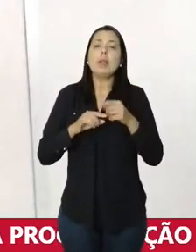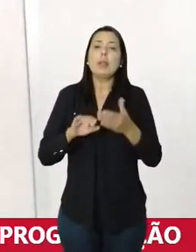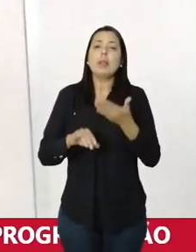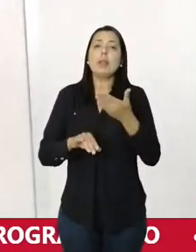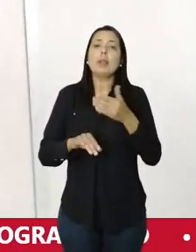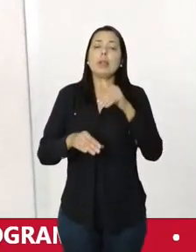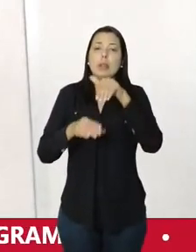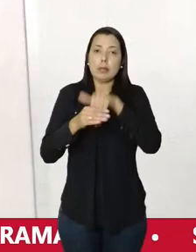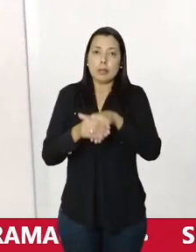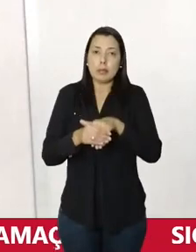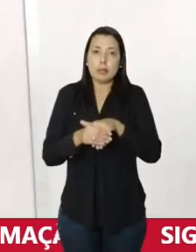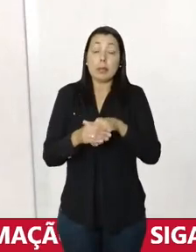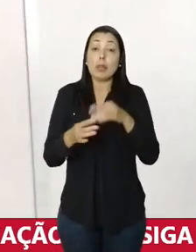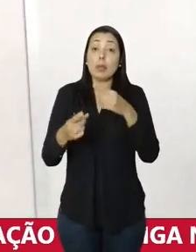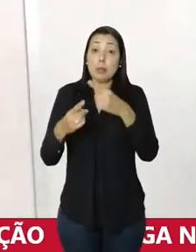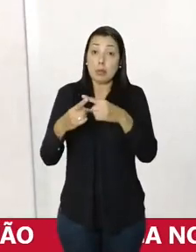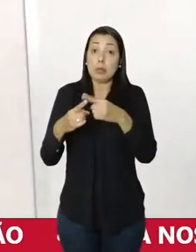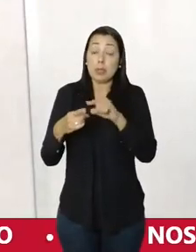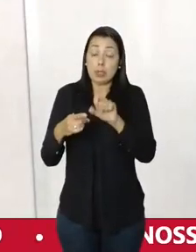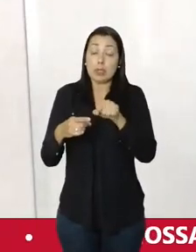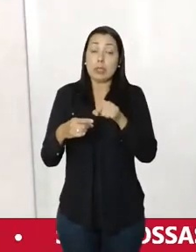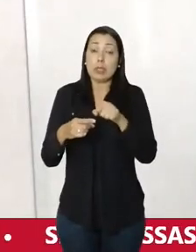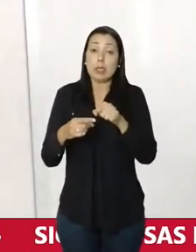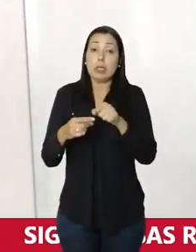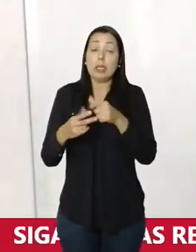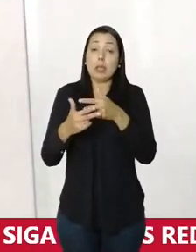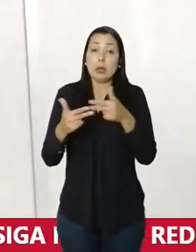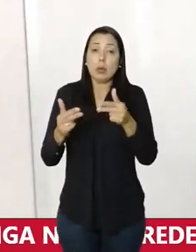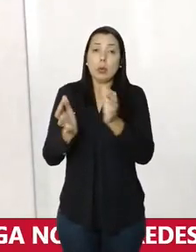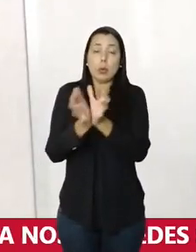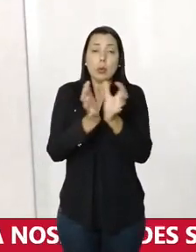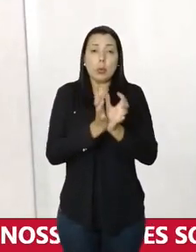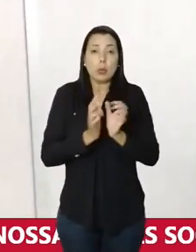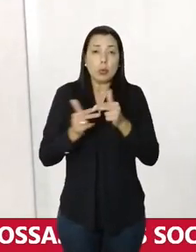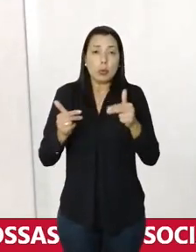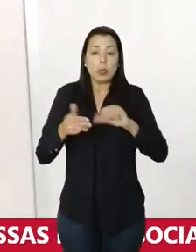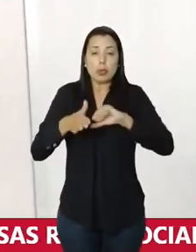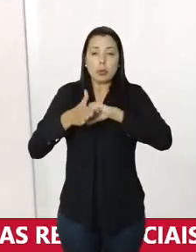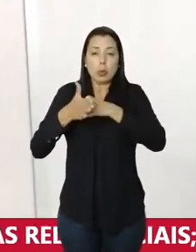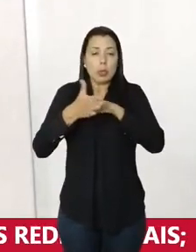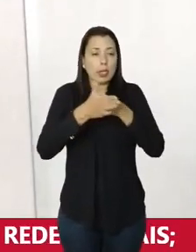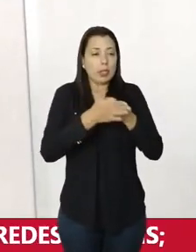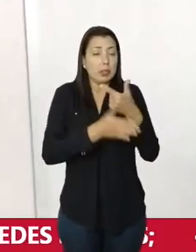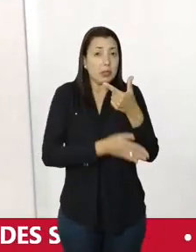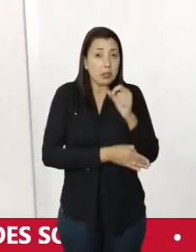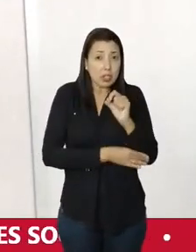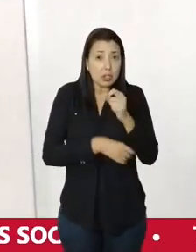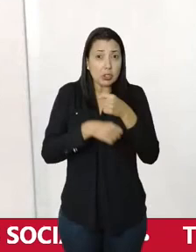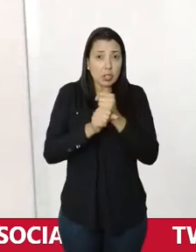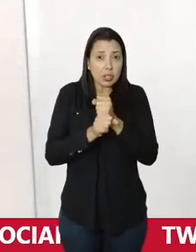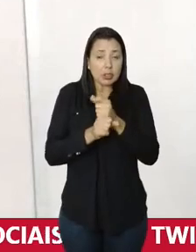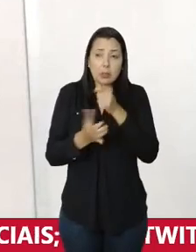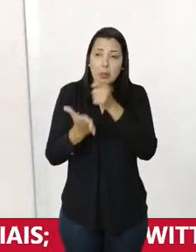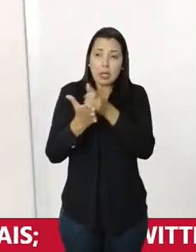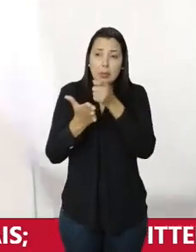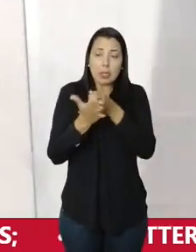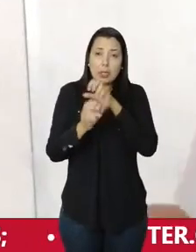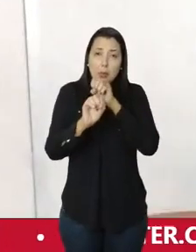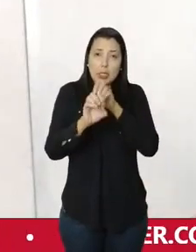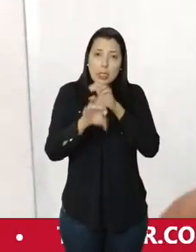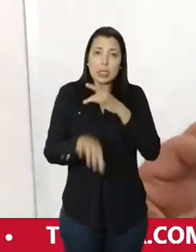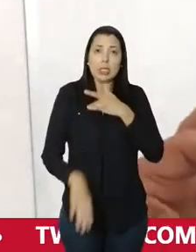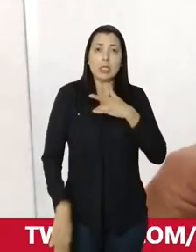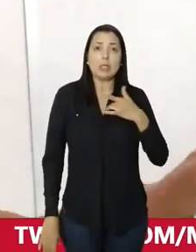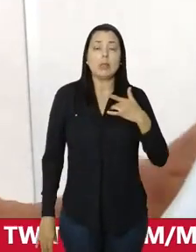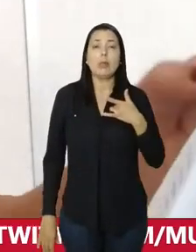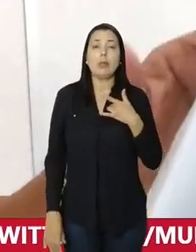da urna, porque é um pacote de maldades que quer congelar durante 20 anos os investimentos em educação e